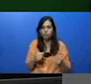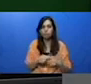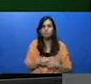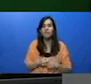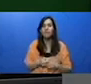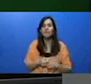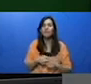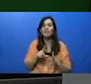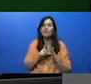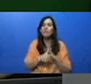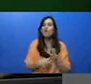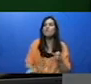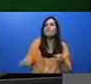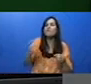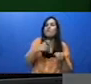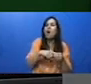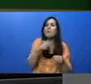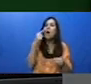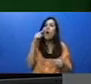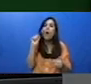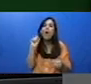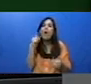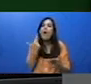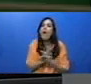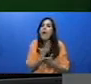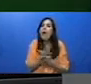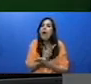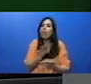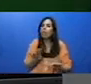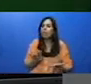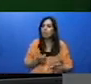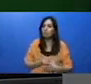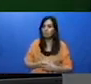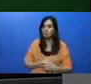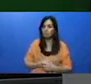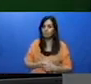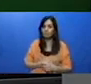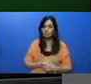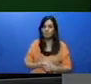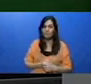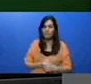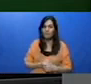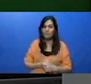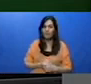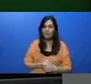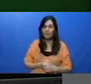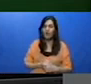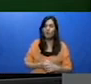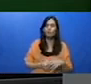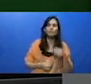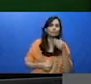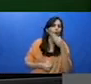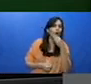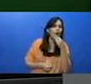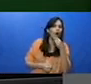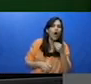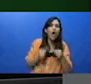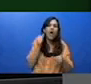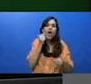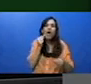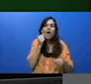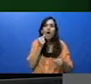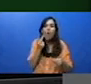ver devagarzinho o que tem de errado, certo? Acompanhe a leitura comigo. Olha, 1. Edgar e